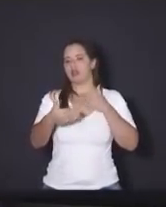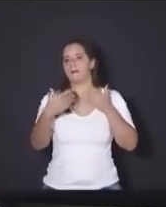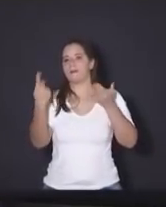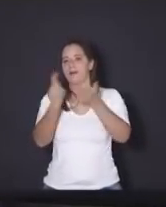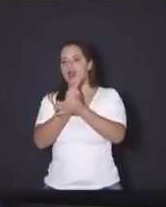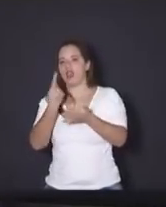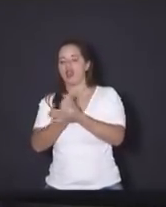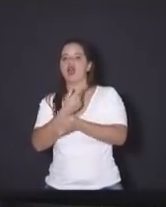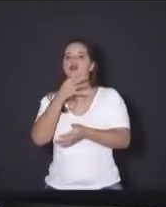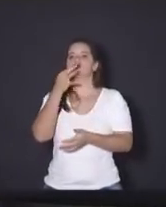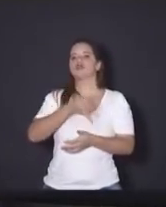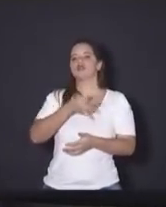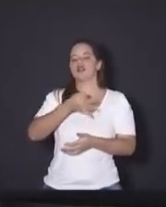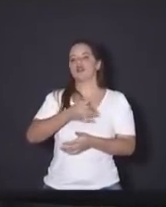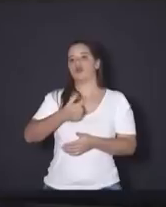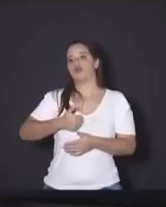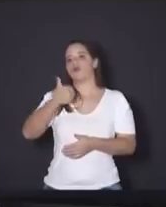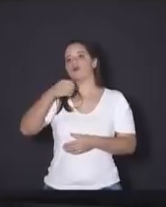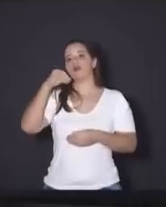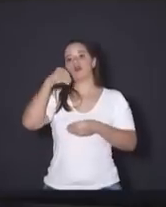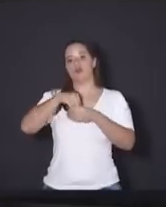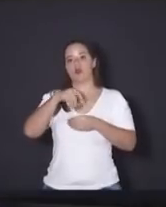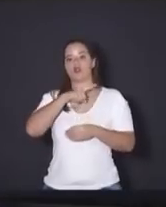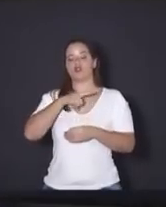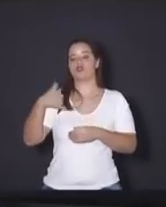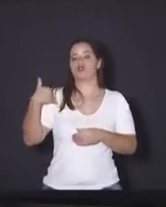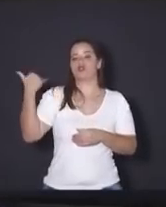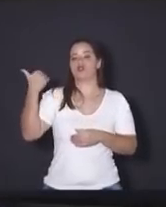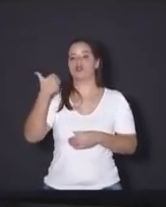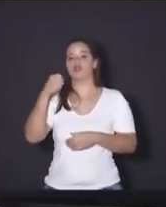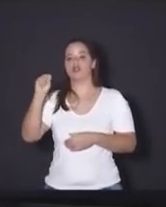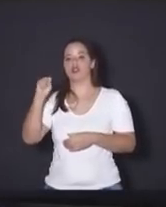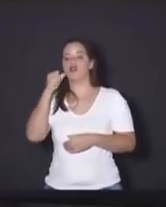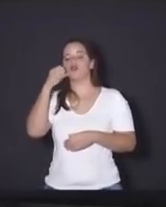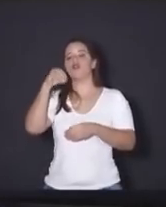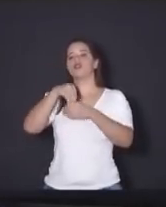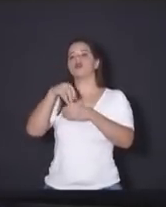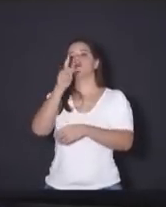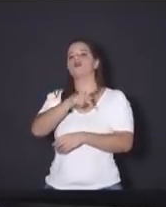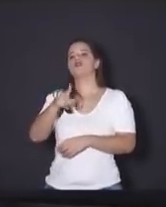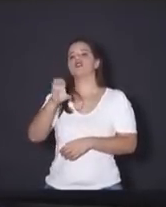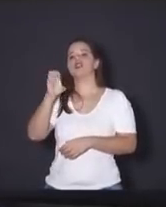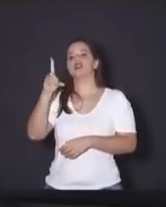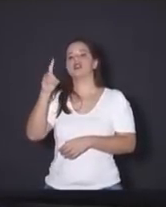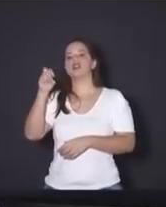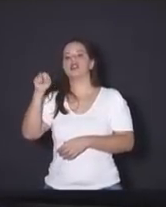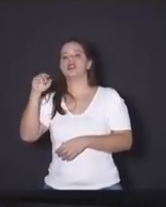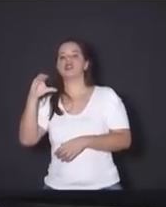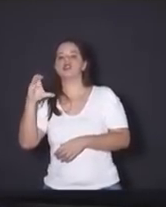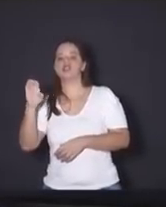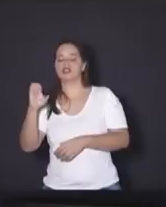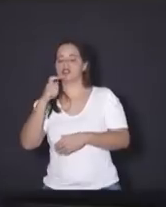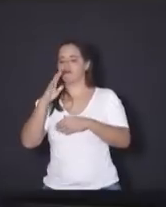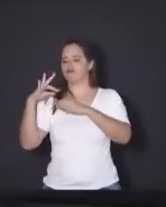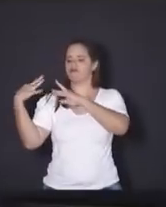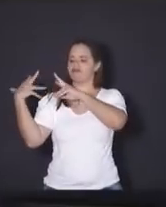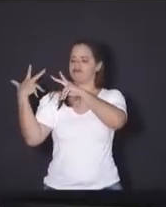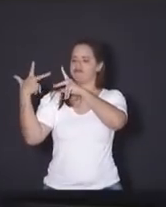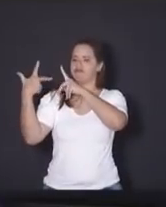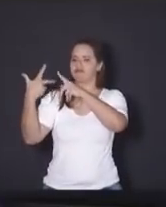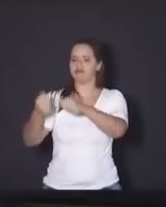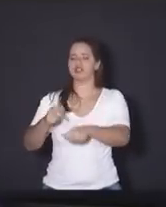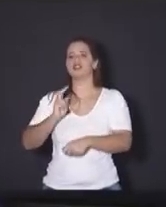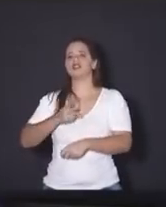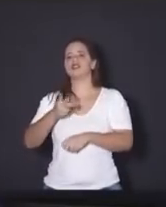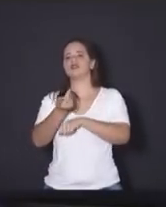e acertos meu primeiro voto tinha 18 anos eu voltei professor é denis e ao longo desses de si toda essa trajetória eu